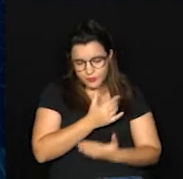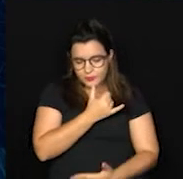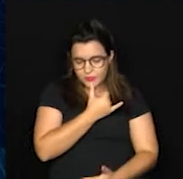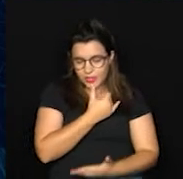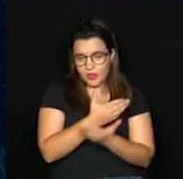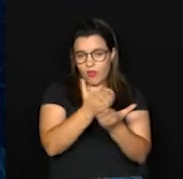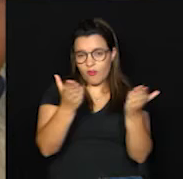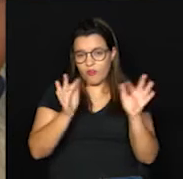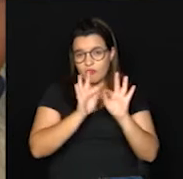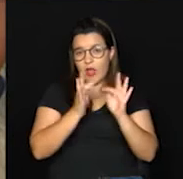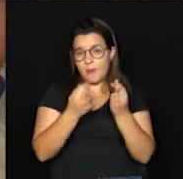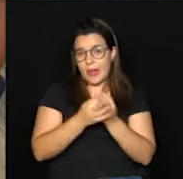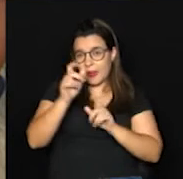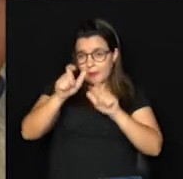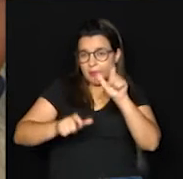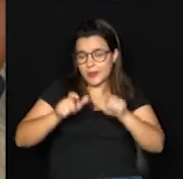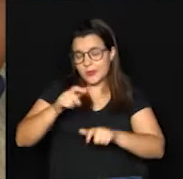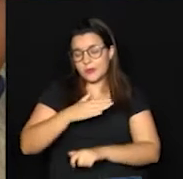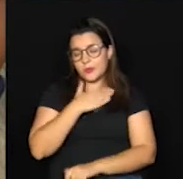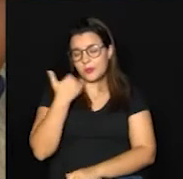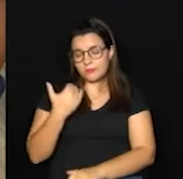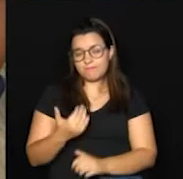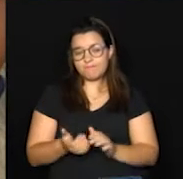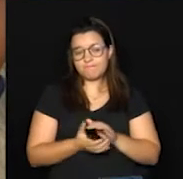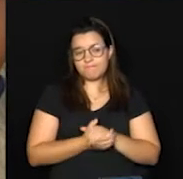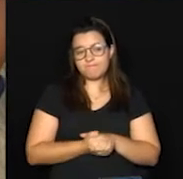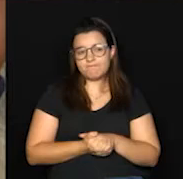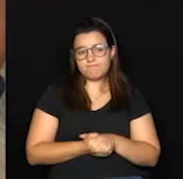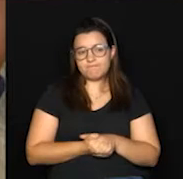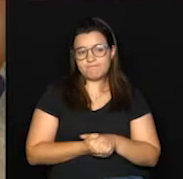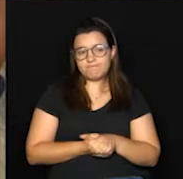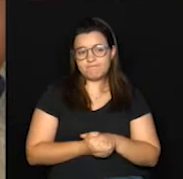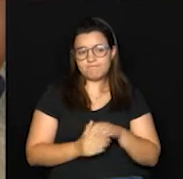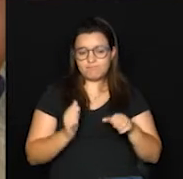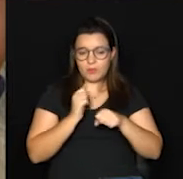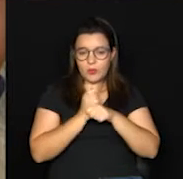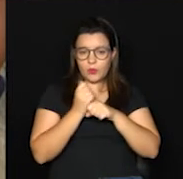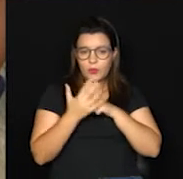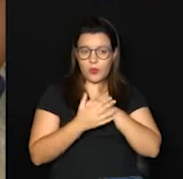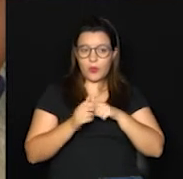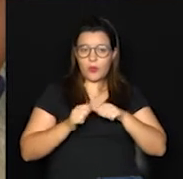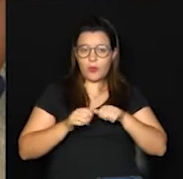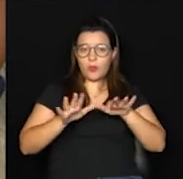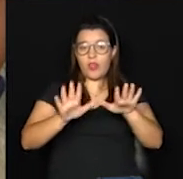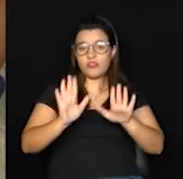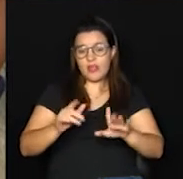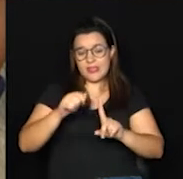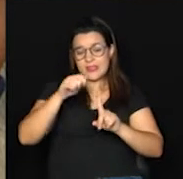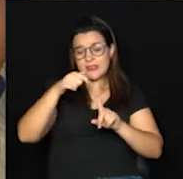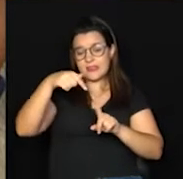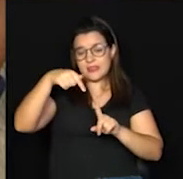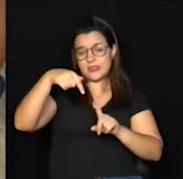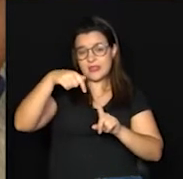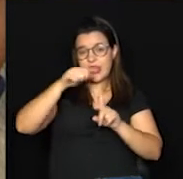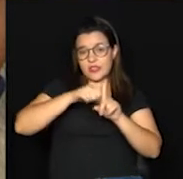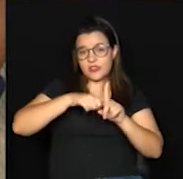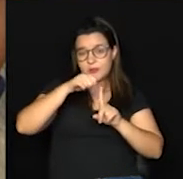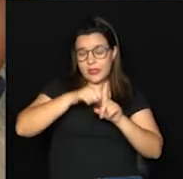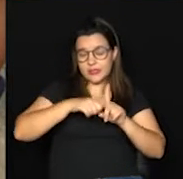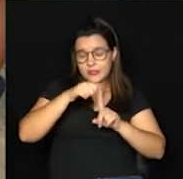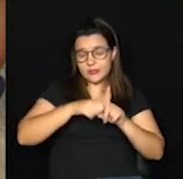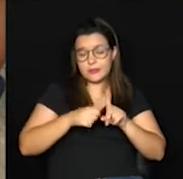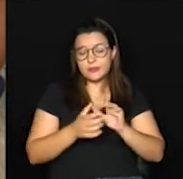aos familiares dos falecidos. Uma pandemia que já dura aí 7 meses, né? A